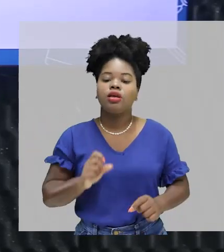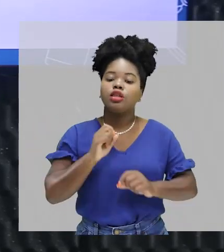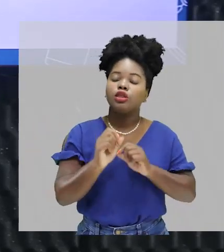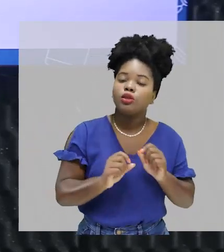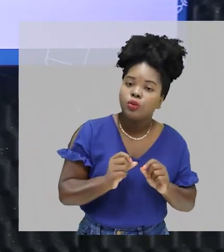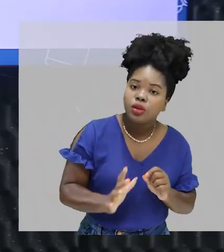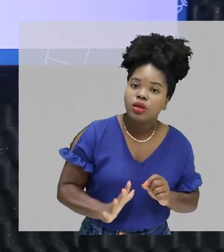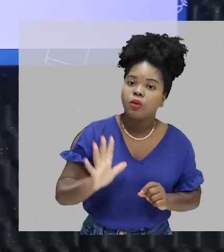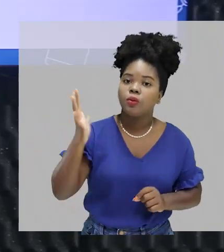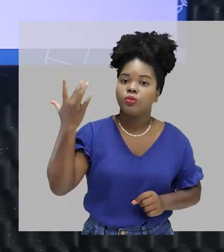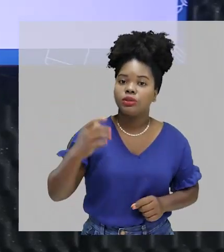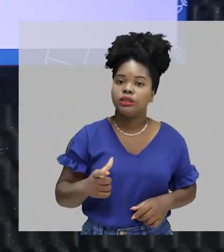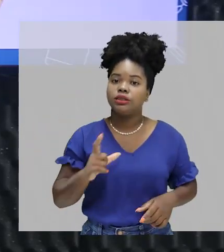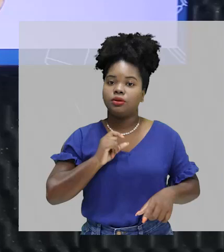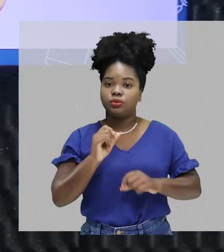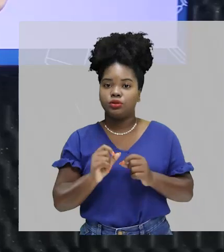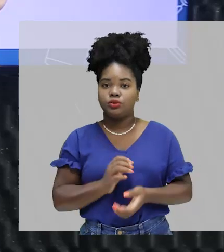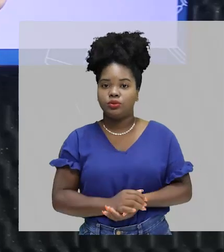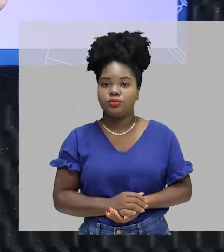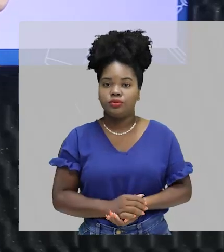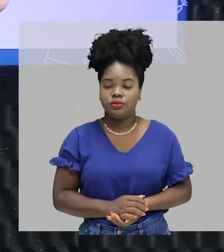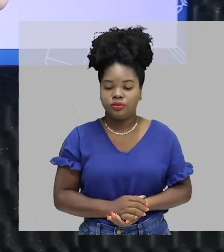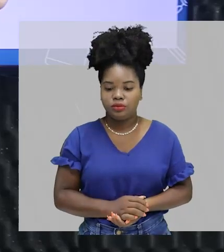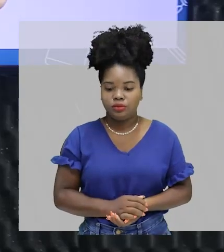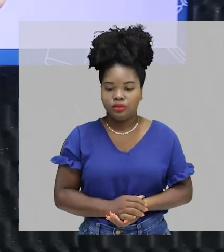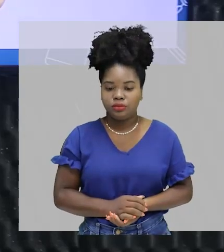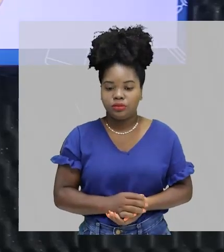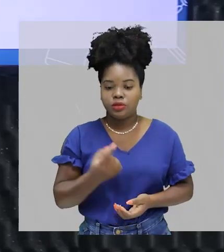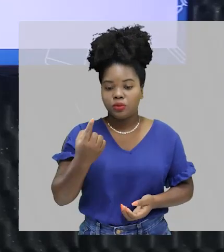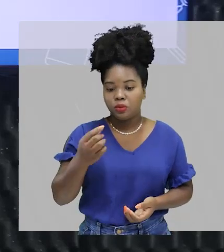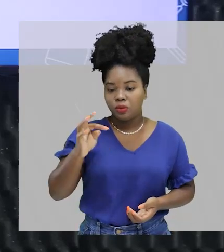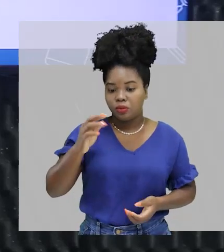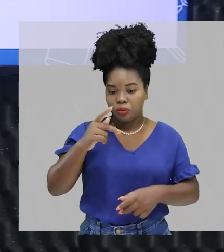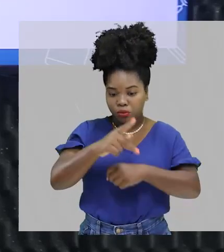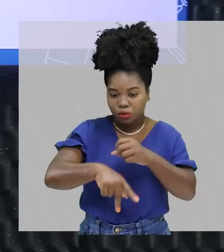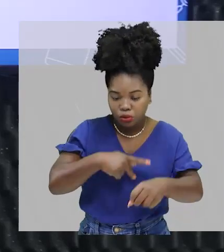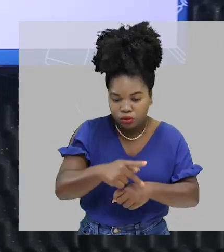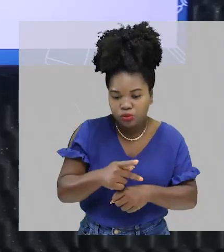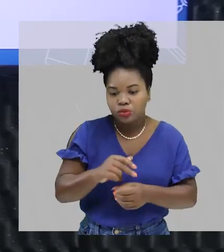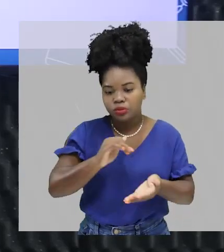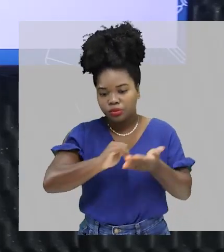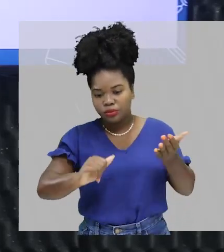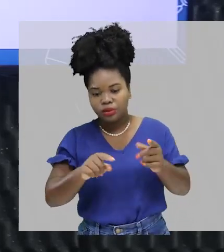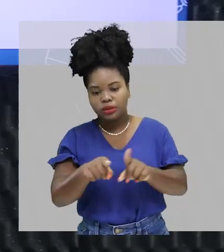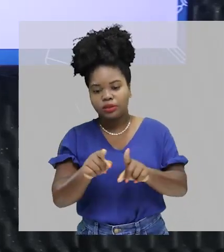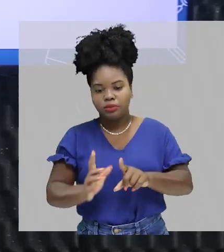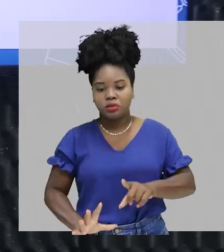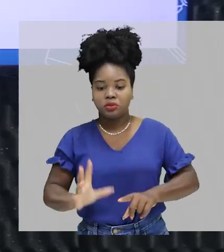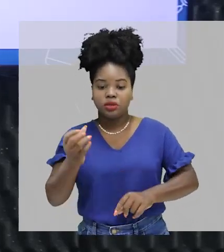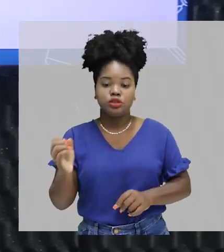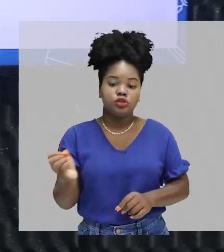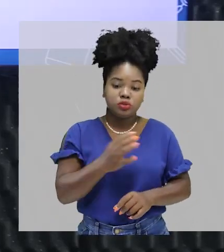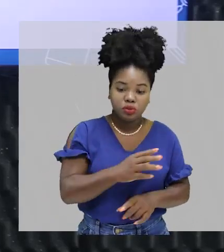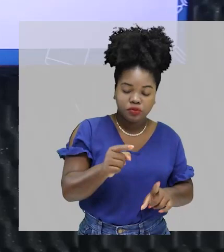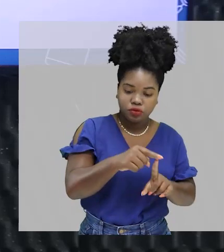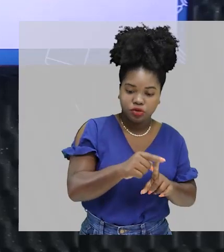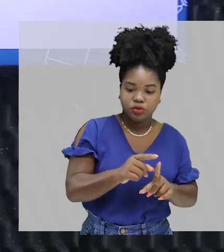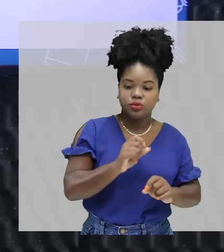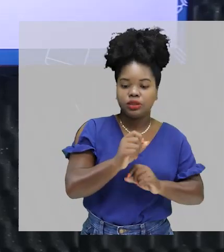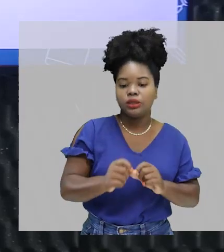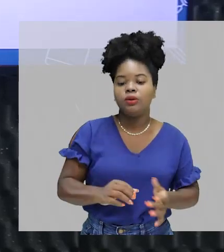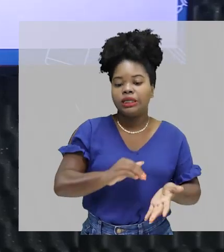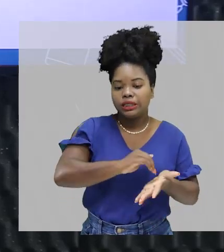acontece? Nós vamos ter a eliminação de um próton e a formação, certo, de um novo elemento. Então vai sair